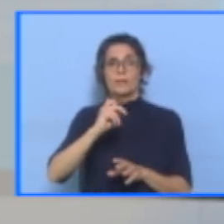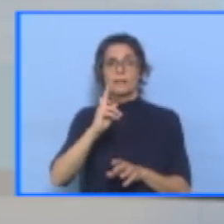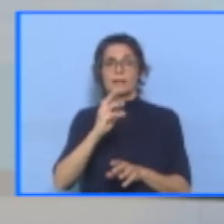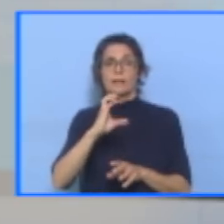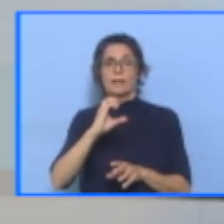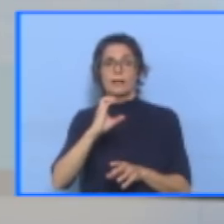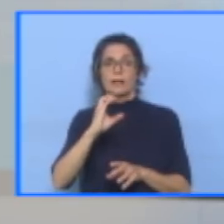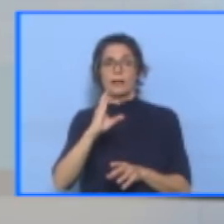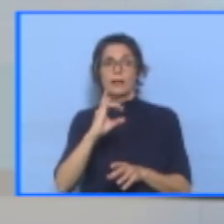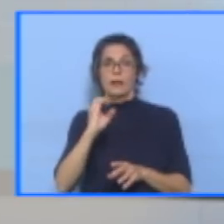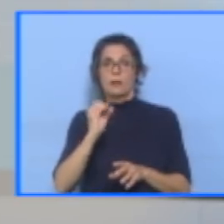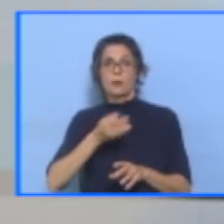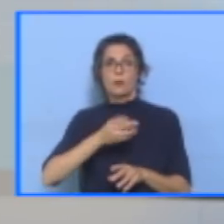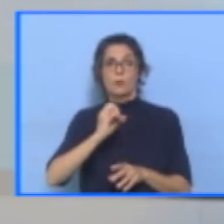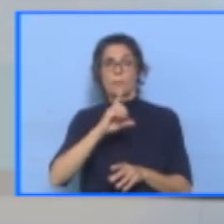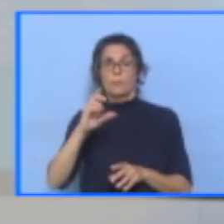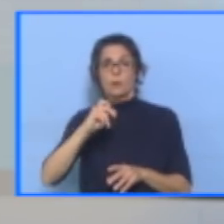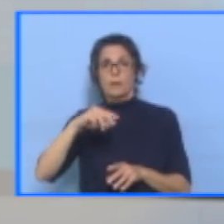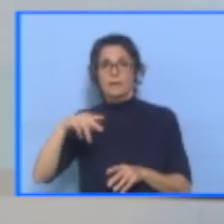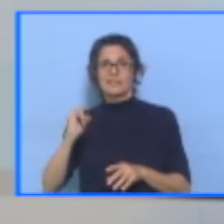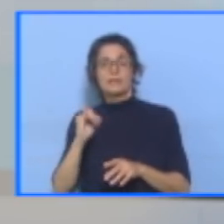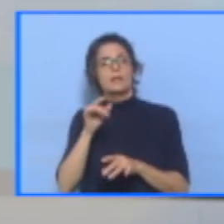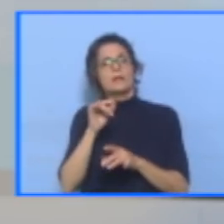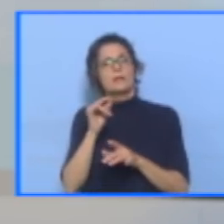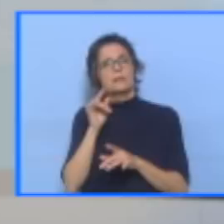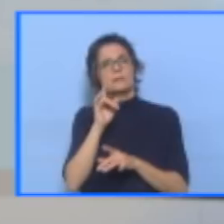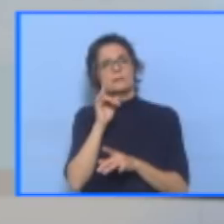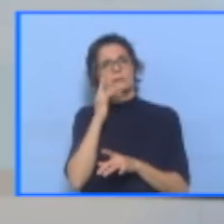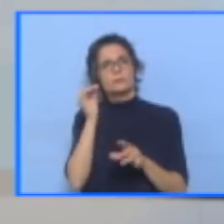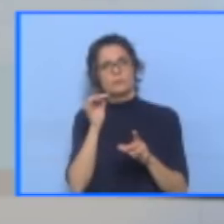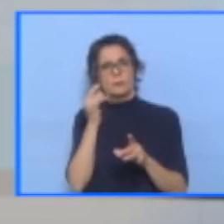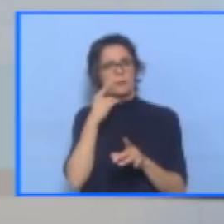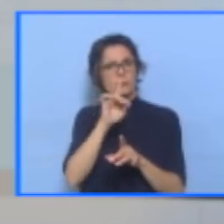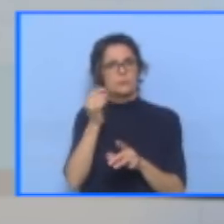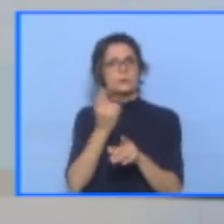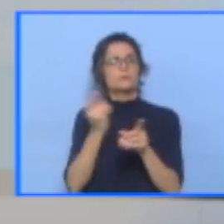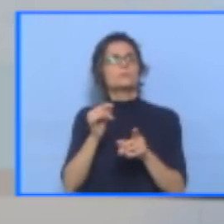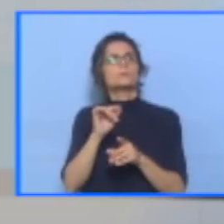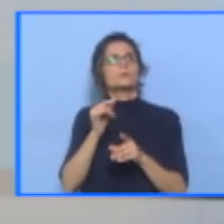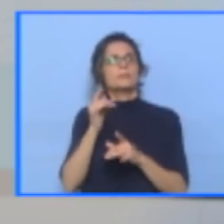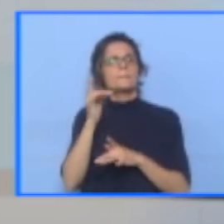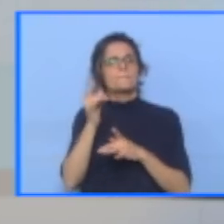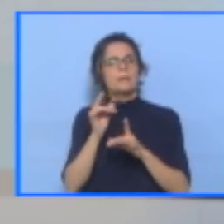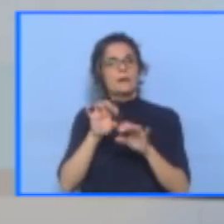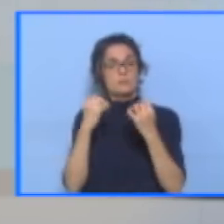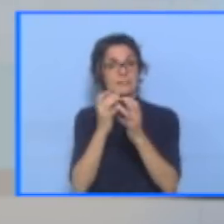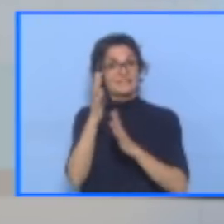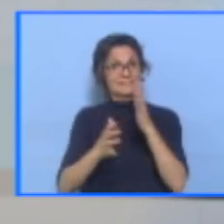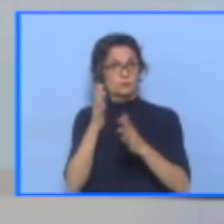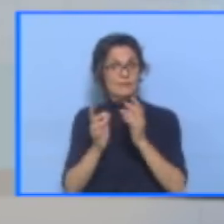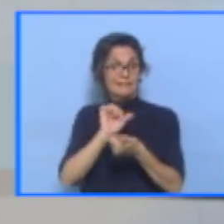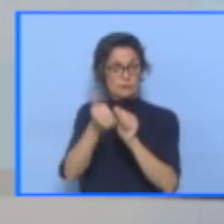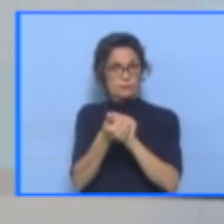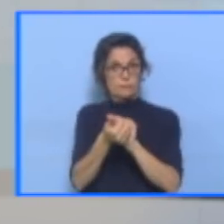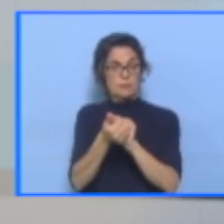galeria, mas é muito importante porque chamou a atenção que a grande transformação da sociedade industrial foi arrancar